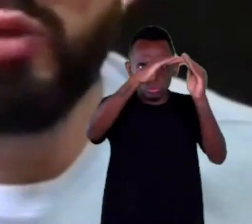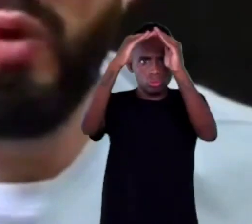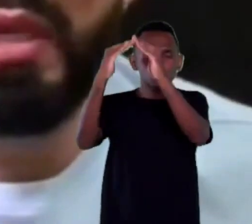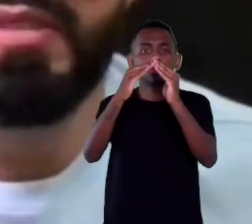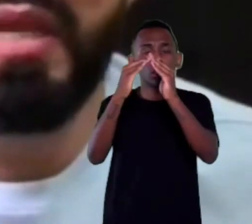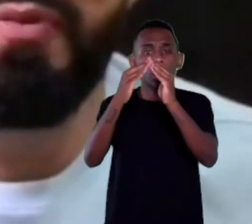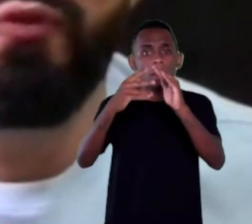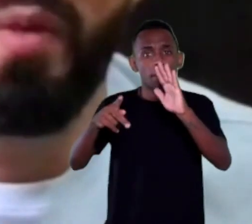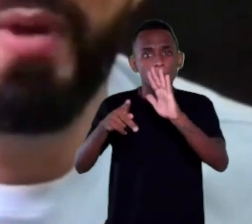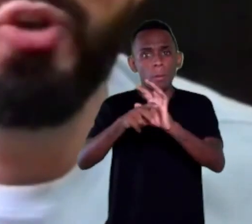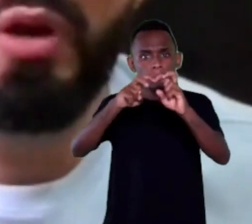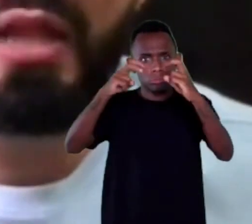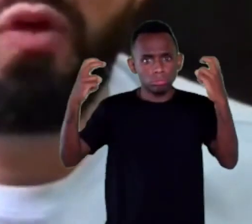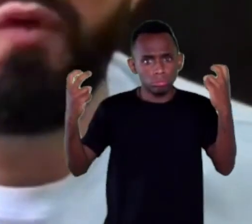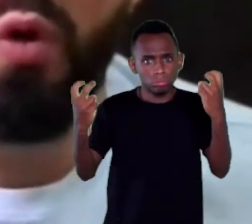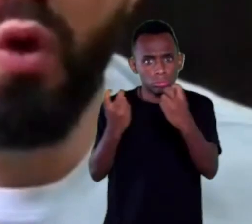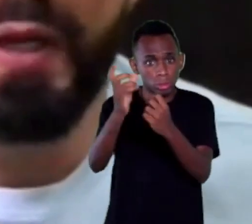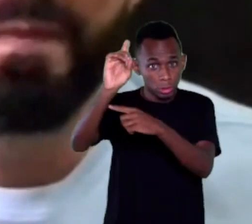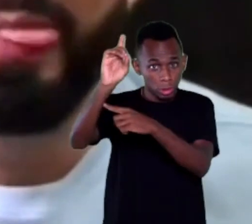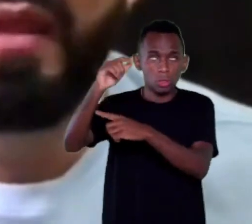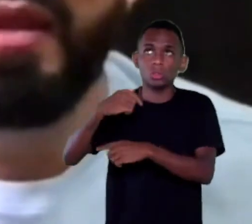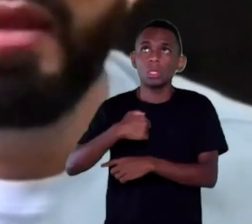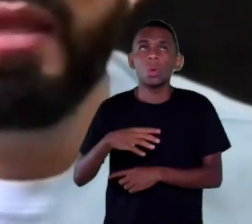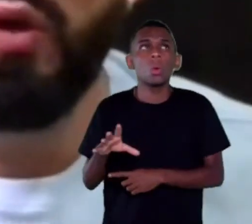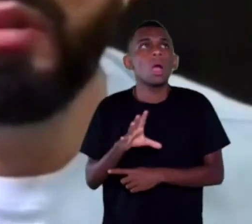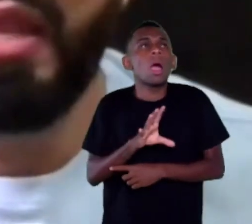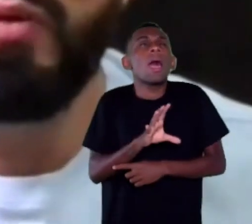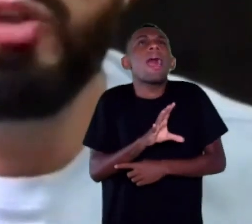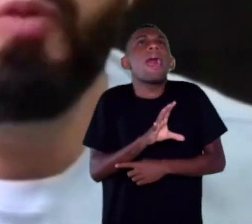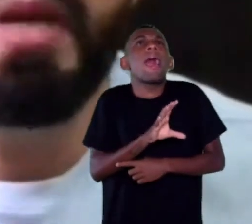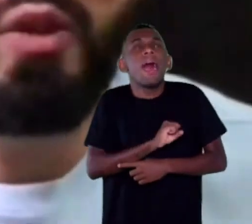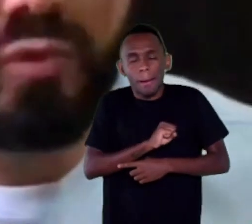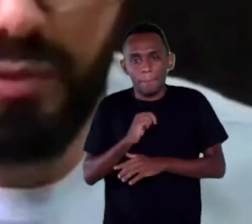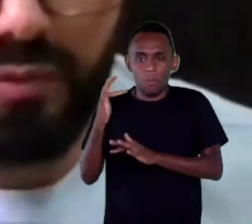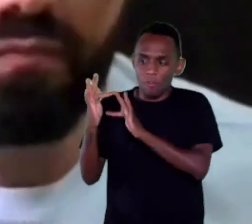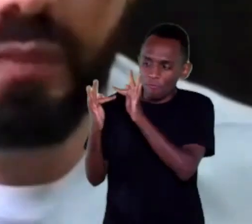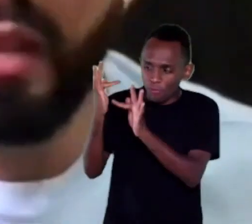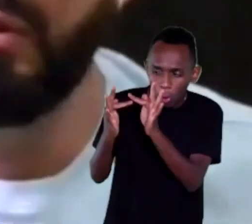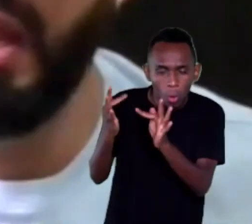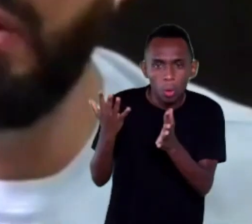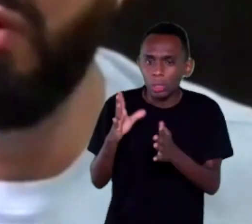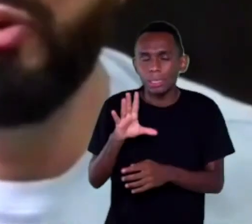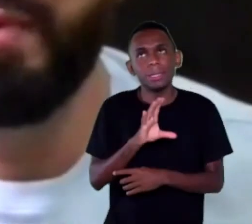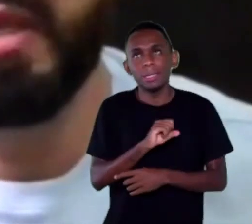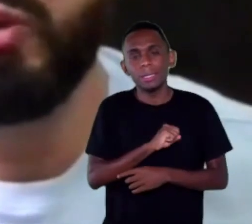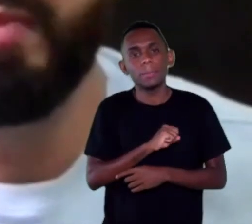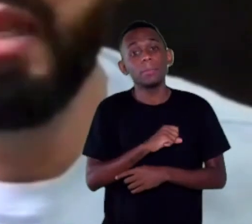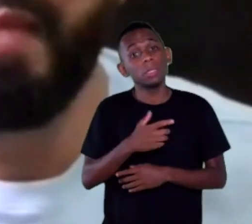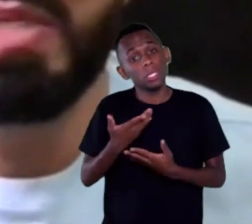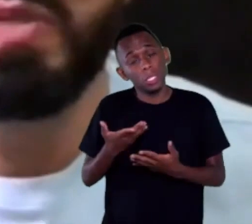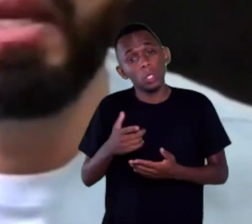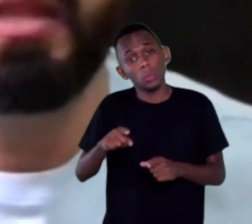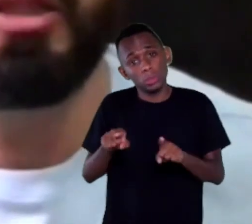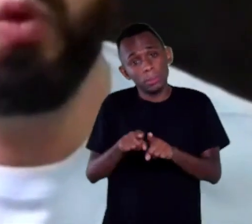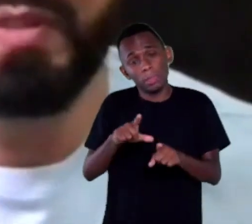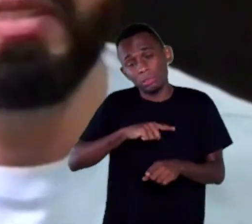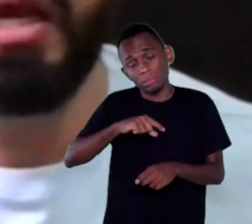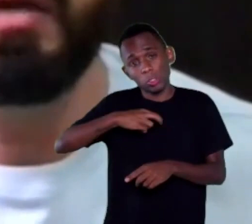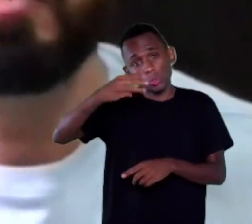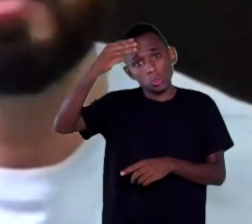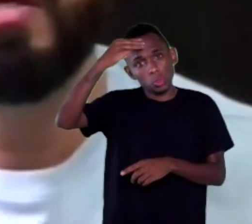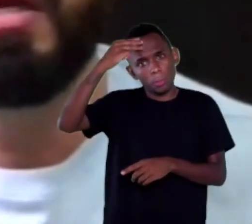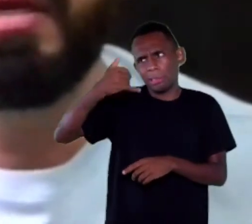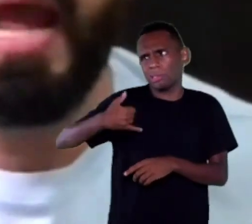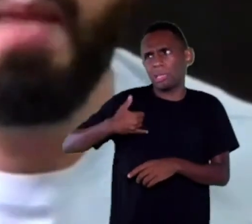de pessoa que sempre fui um apaixonado com folclore. E eu tenho sobrinhos, né? Eu tenho hoje a minha sobrinha mais velha, tem